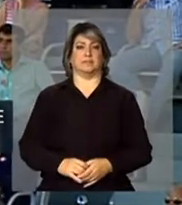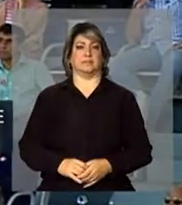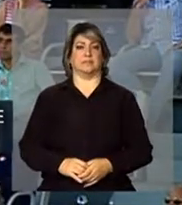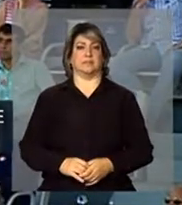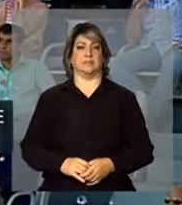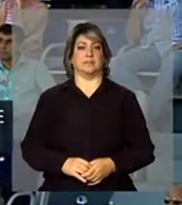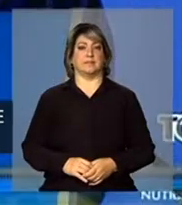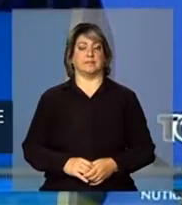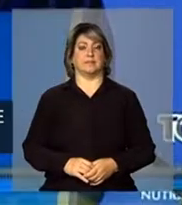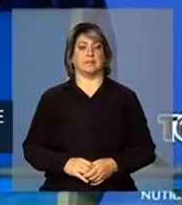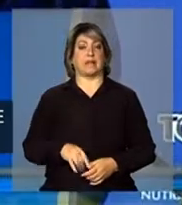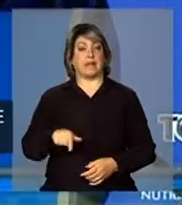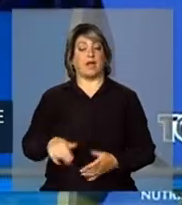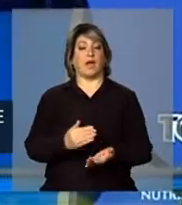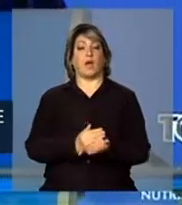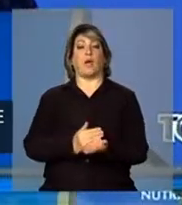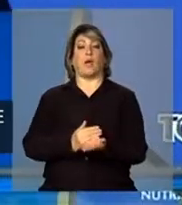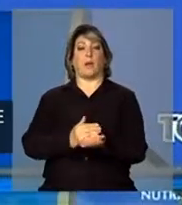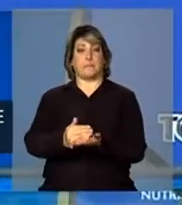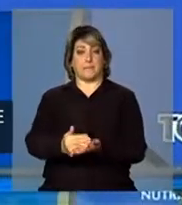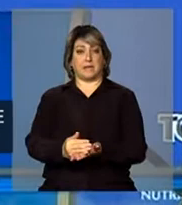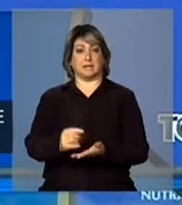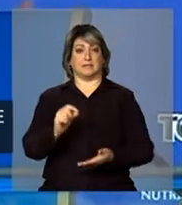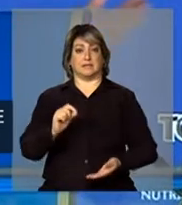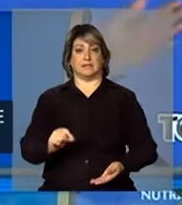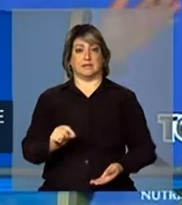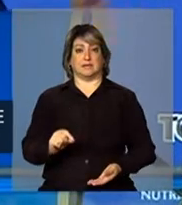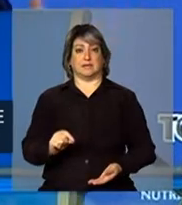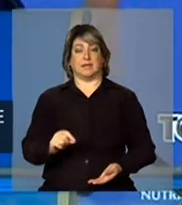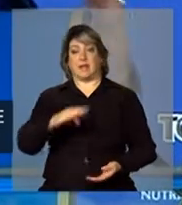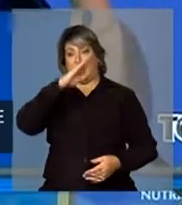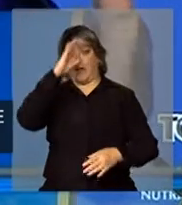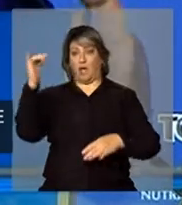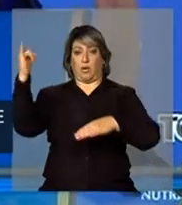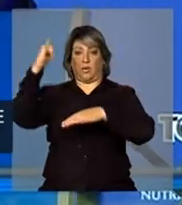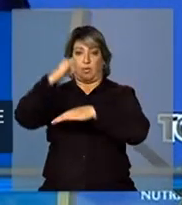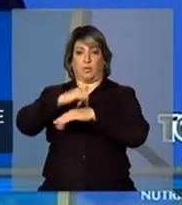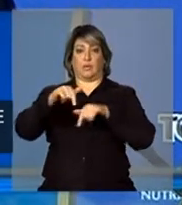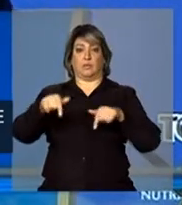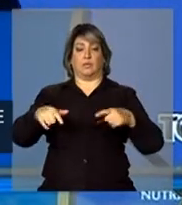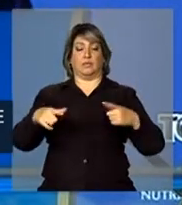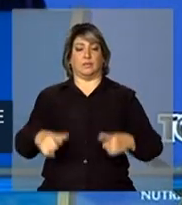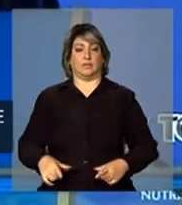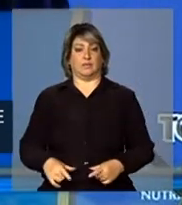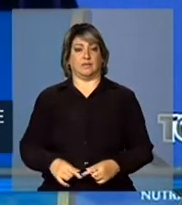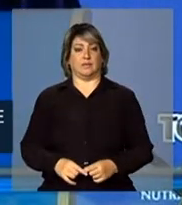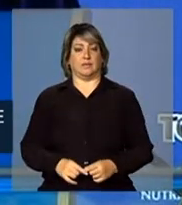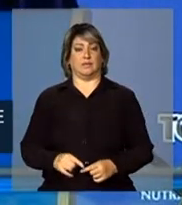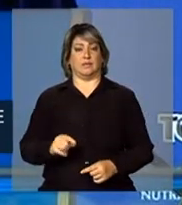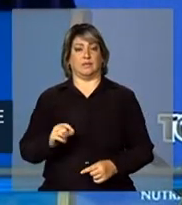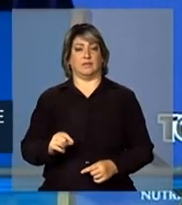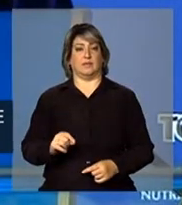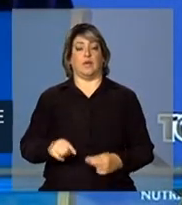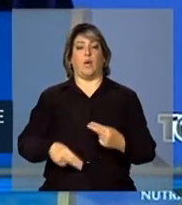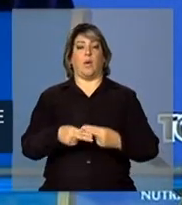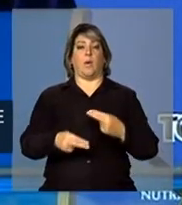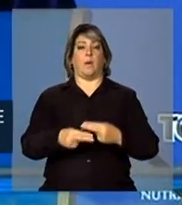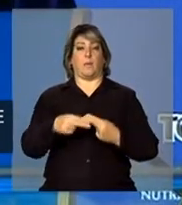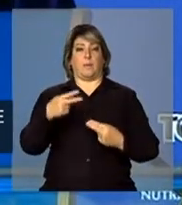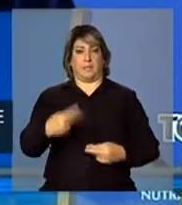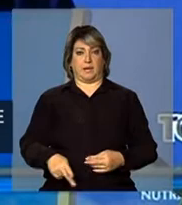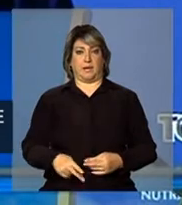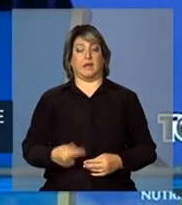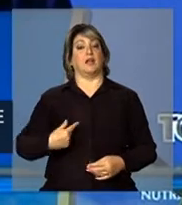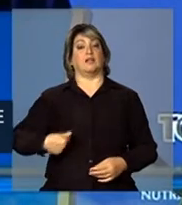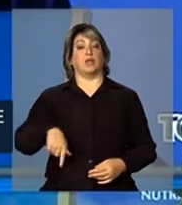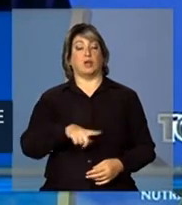ele começa pelo aeroporto, eu queria citar algumas coisas, pelo aeroporto de Uberaba.